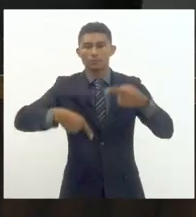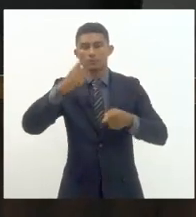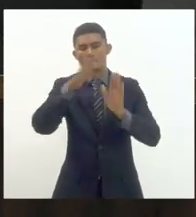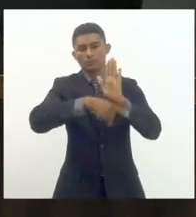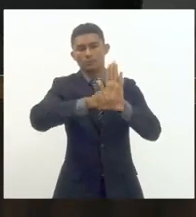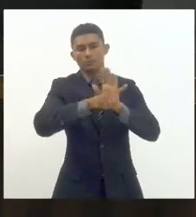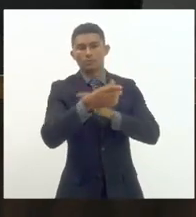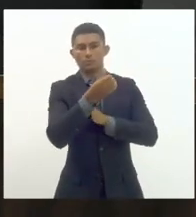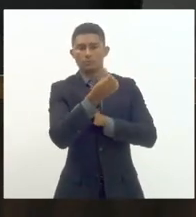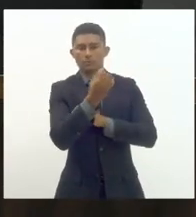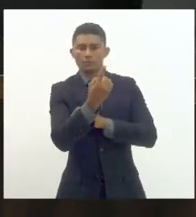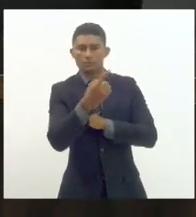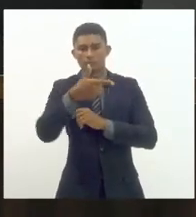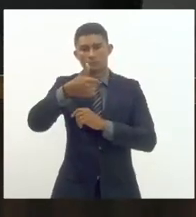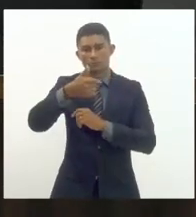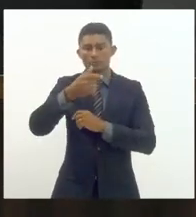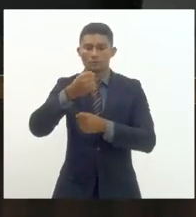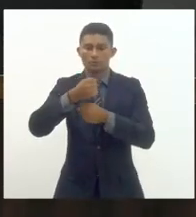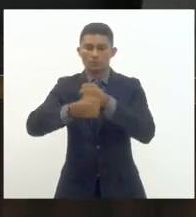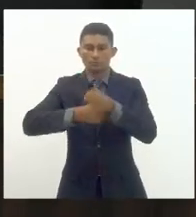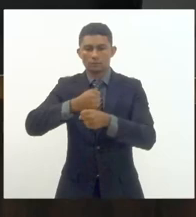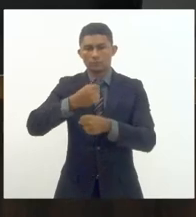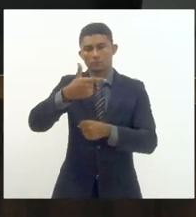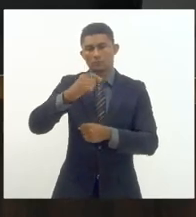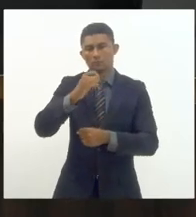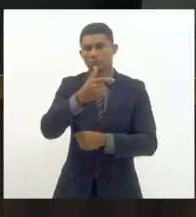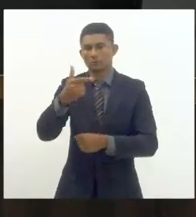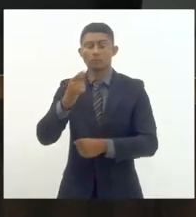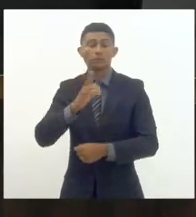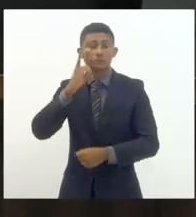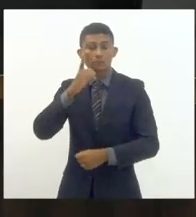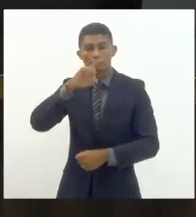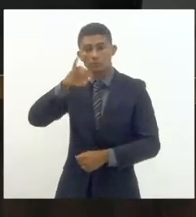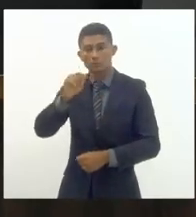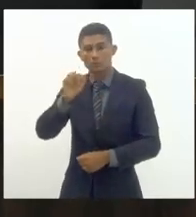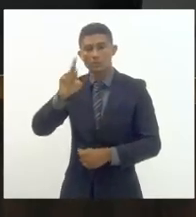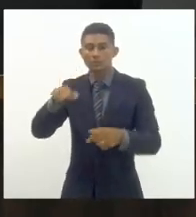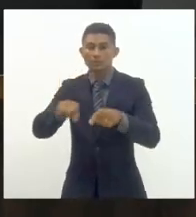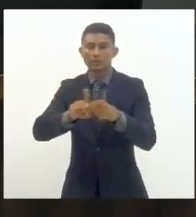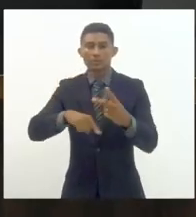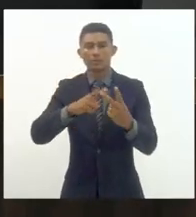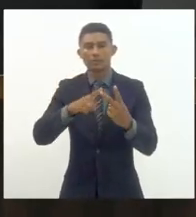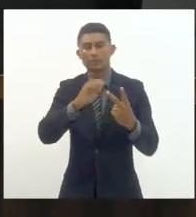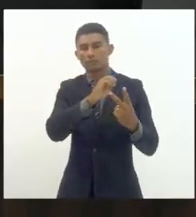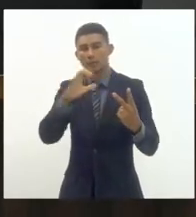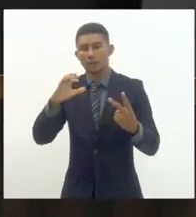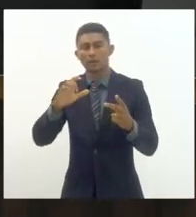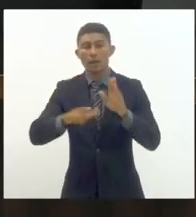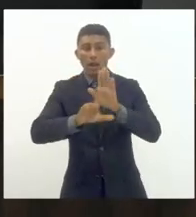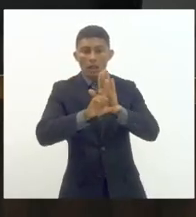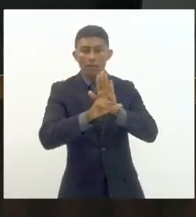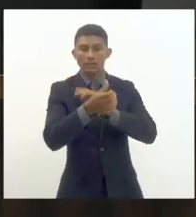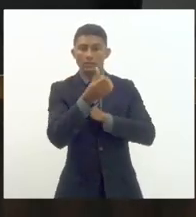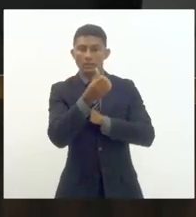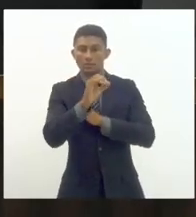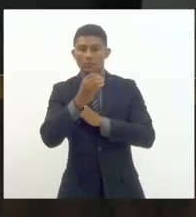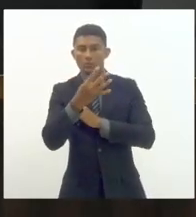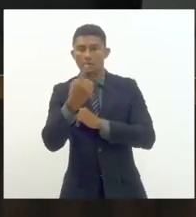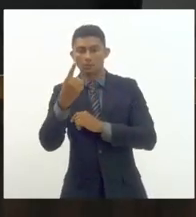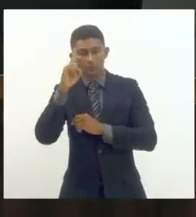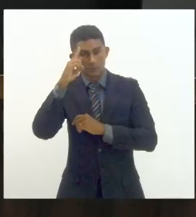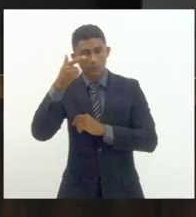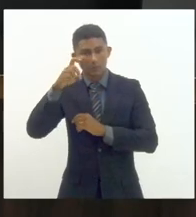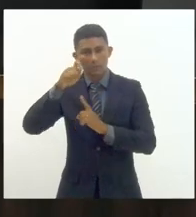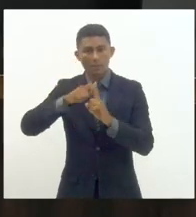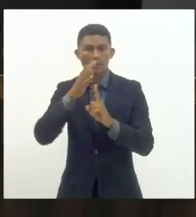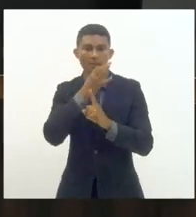lei 6112 de 22, de autoria dos deputados Jair Bittencourt e André Siciliano, que altera a lei estadual 6.041 de 15 de setembro